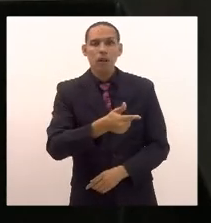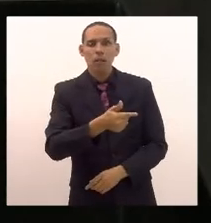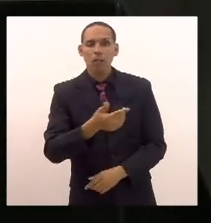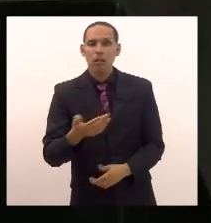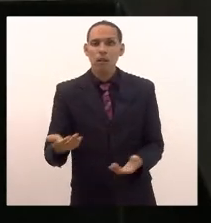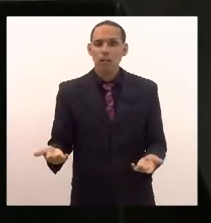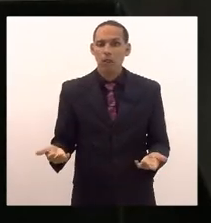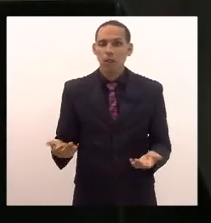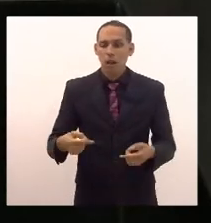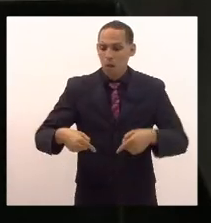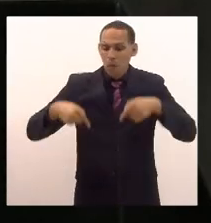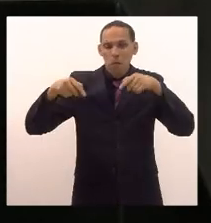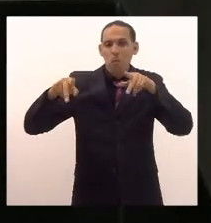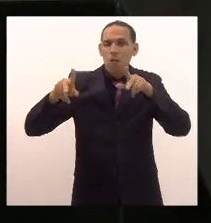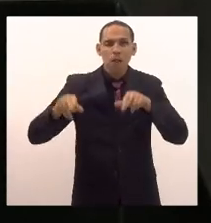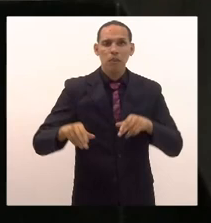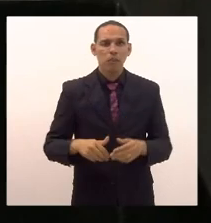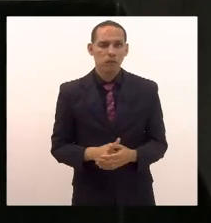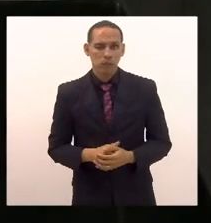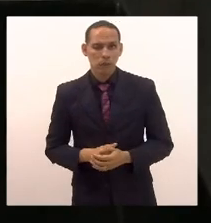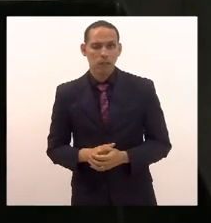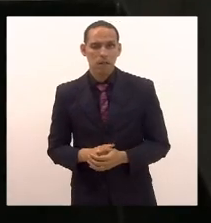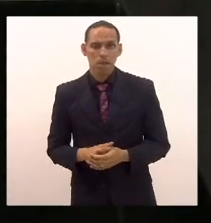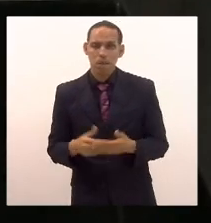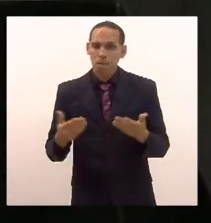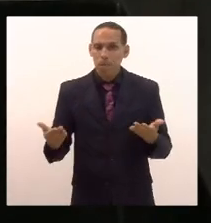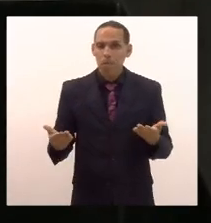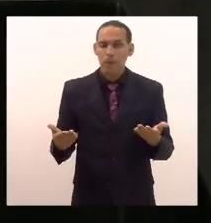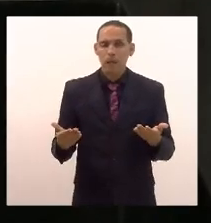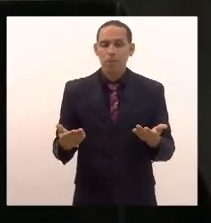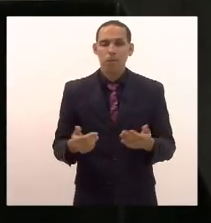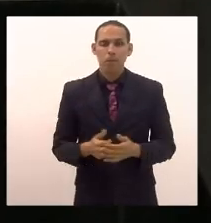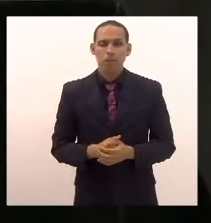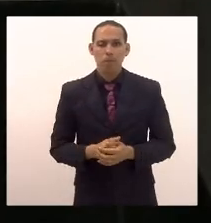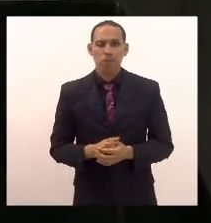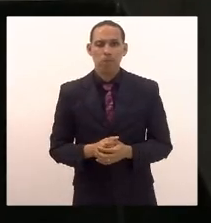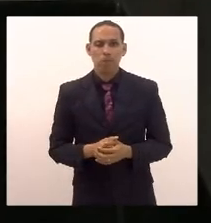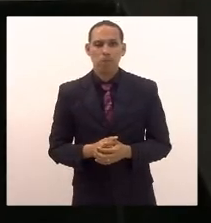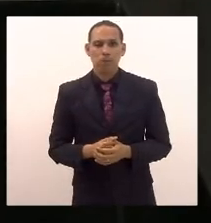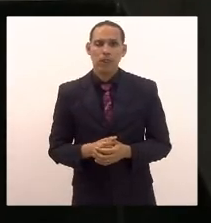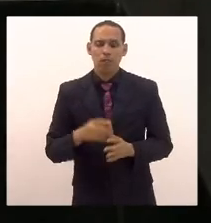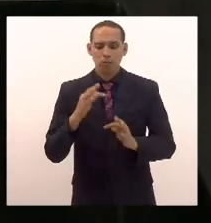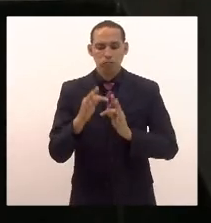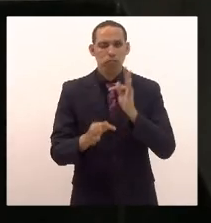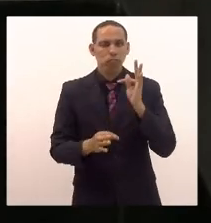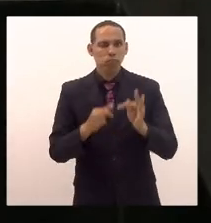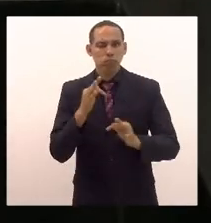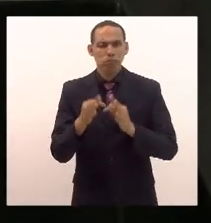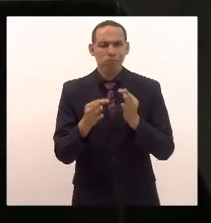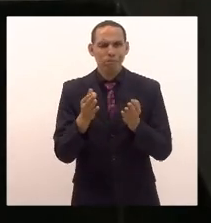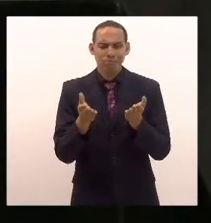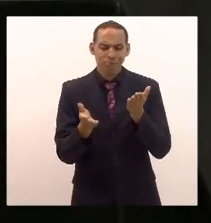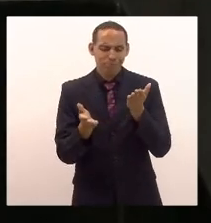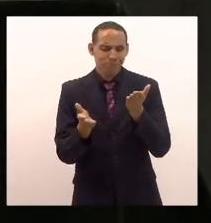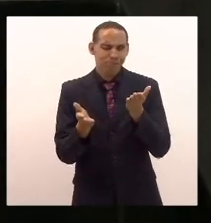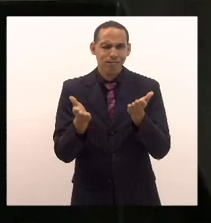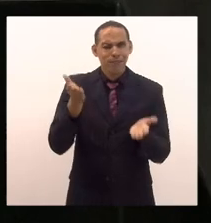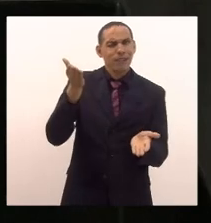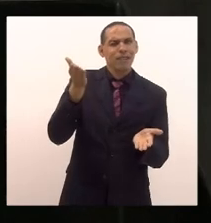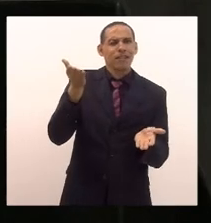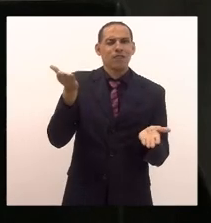pela mesma competição não é em que participavam então era um tratamento muito desigual